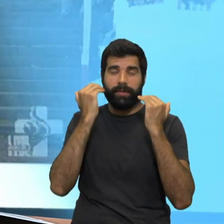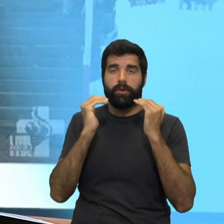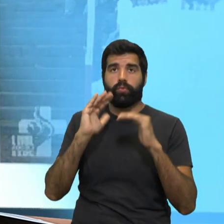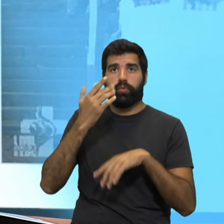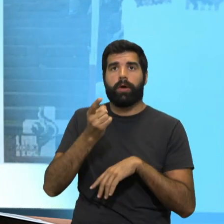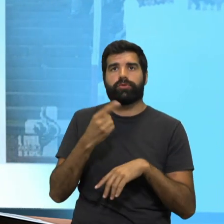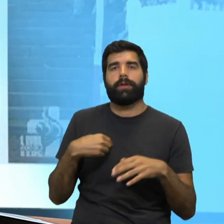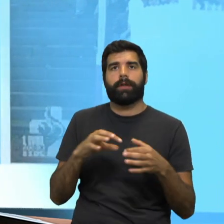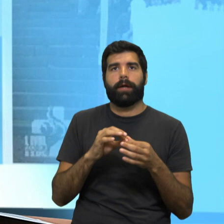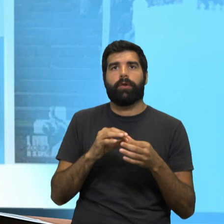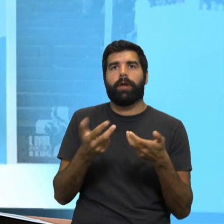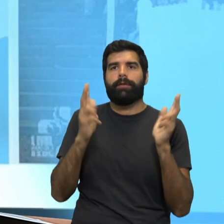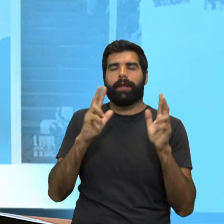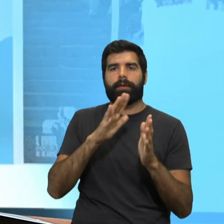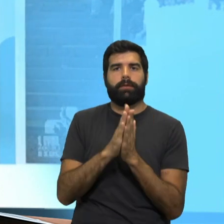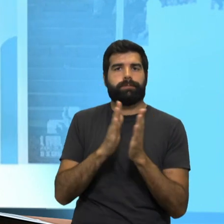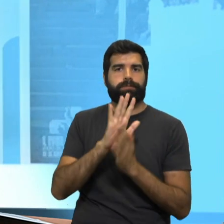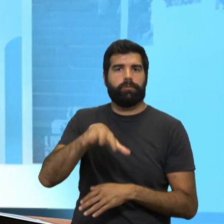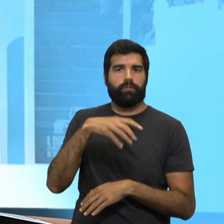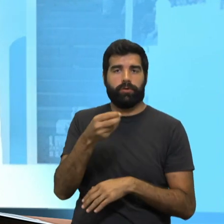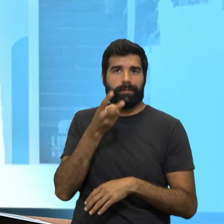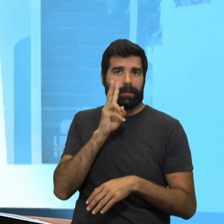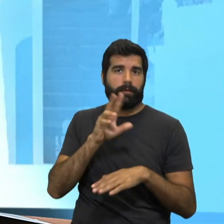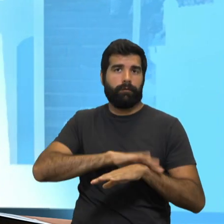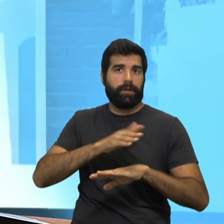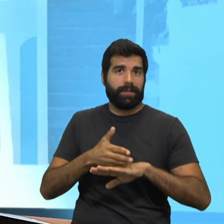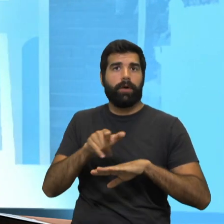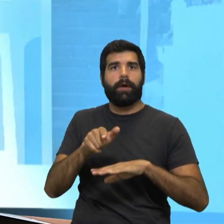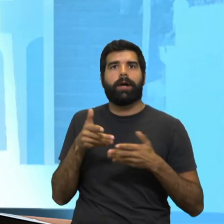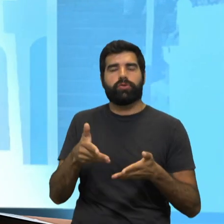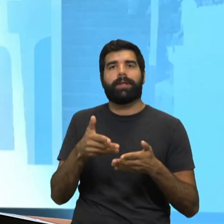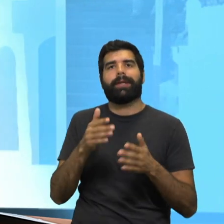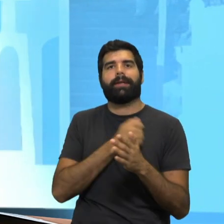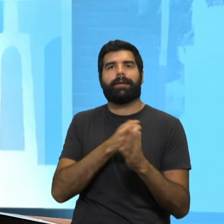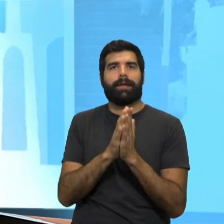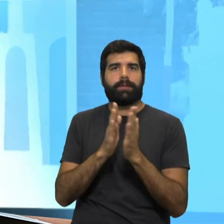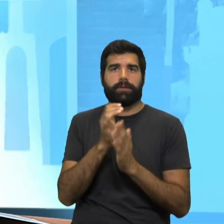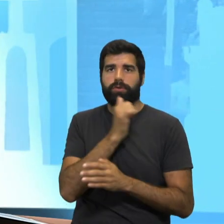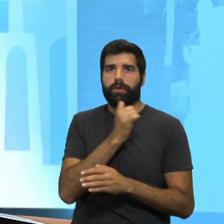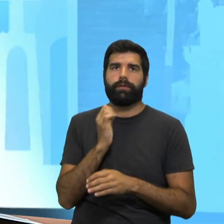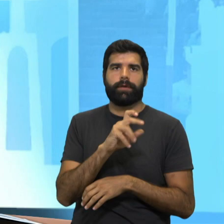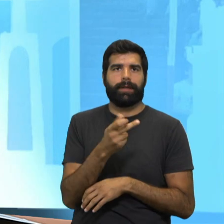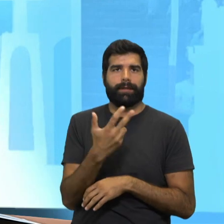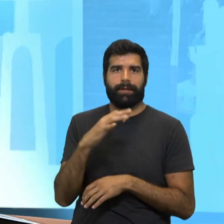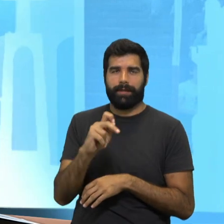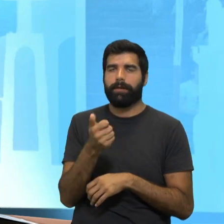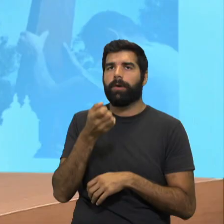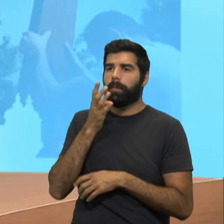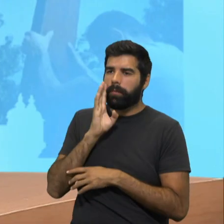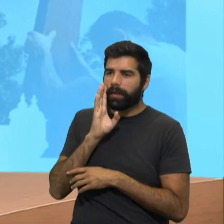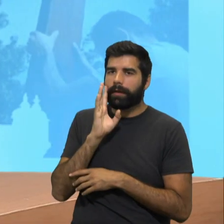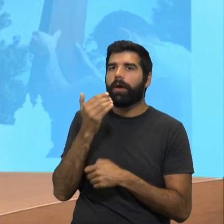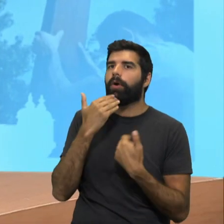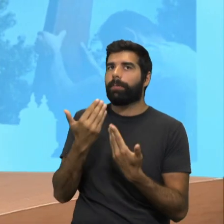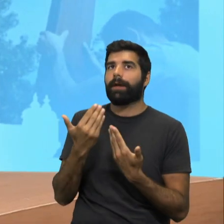sobre a liberdade religiosa no mundo, com a diretora da Fundação Ajuda à Igreja que Sofre, Catarina Martins Betancourt. Cumprimento, muito boa tarde.